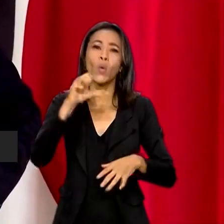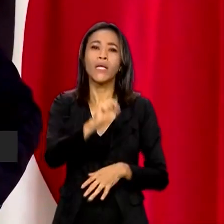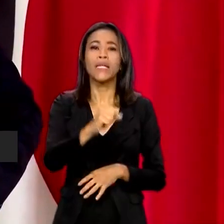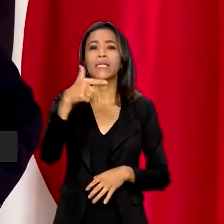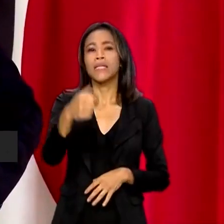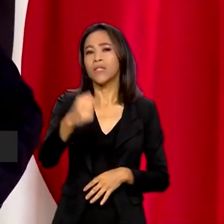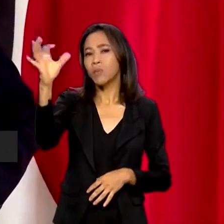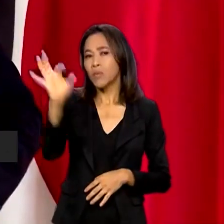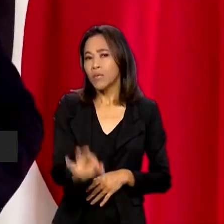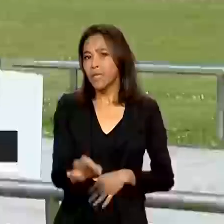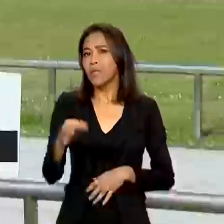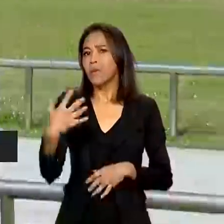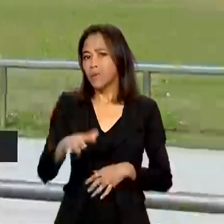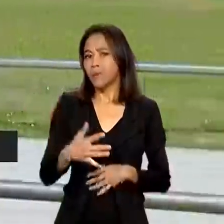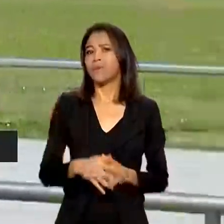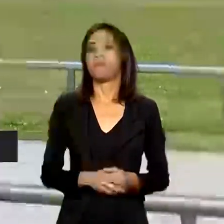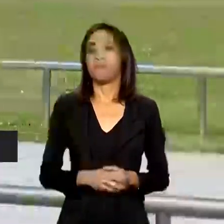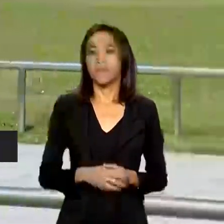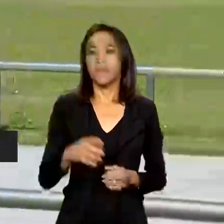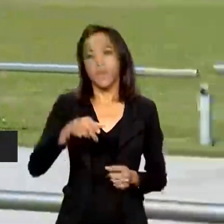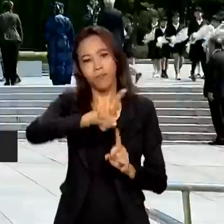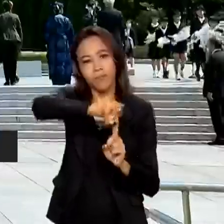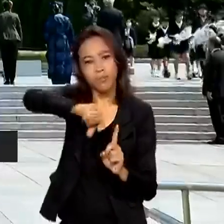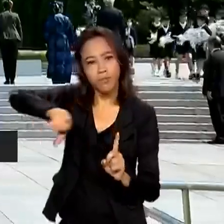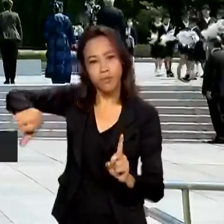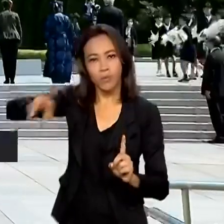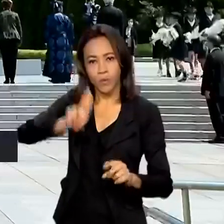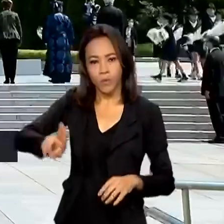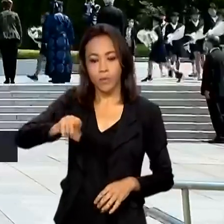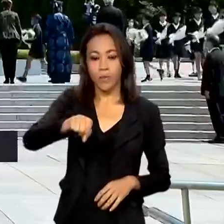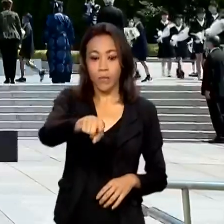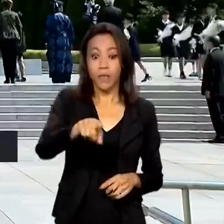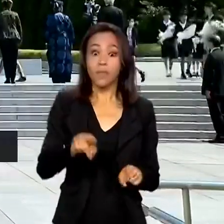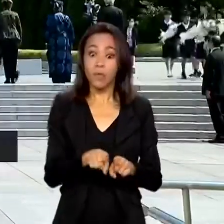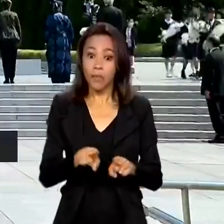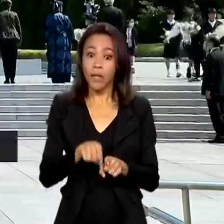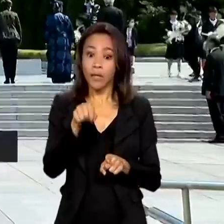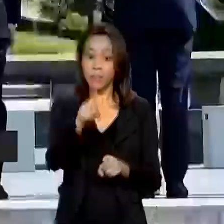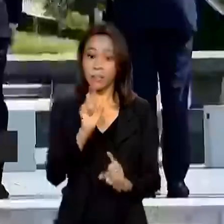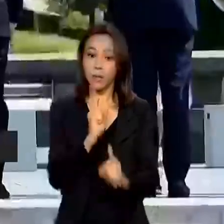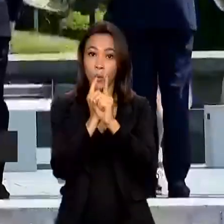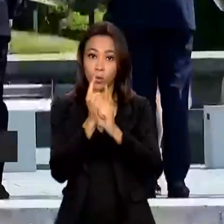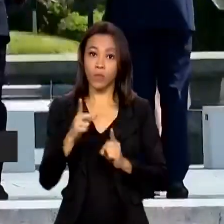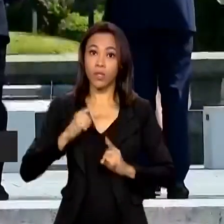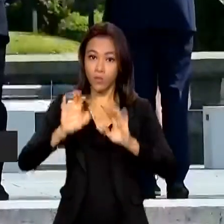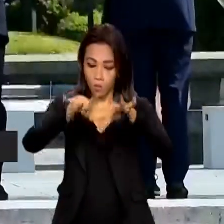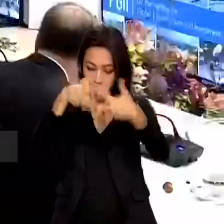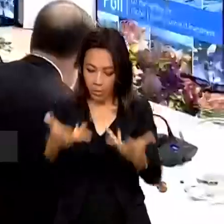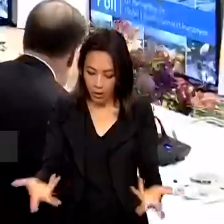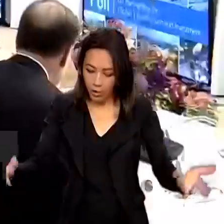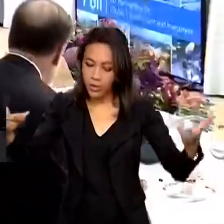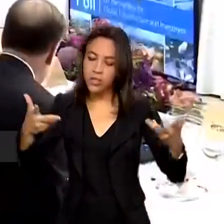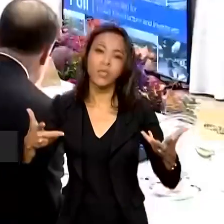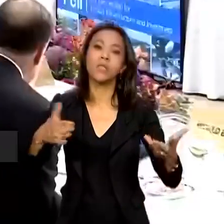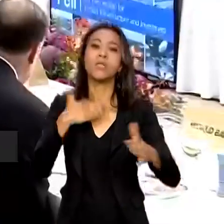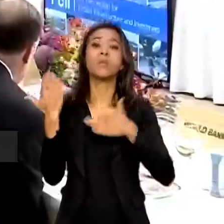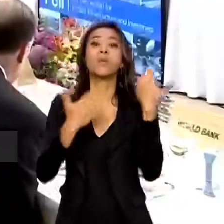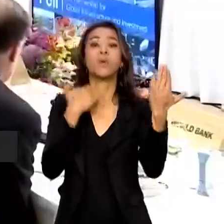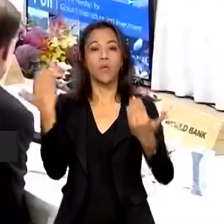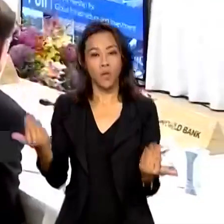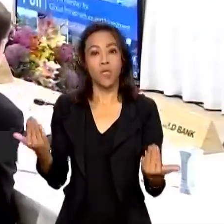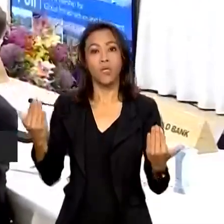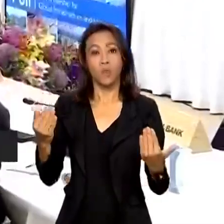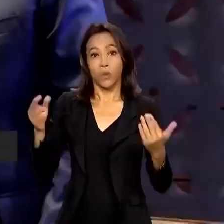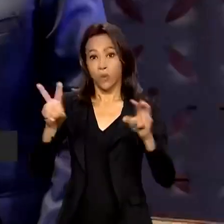nossa energia elétrica é renovável. Durante o G7, também foi feita uma homenagem às vítimas da bomba atômica de Hiroshima. Além das atividades